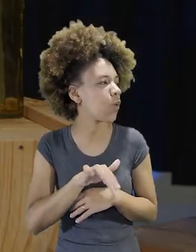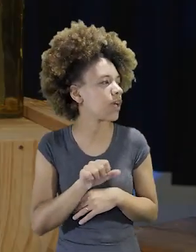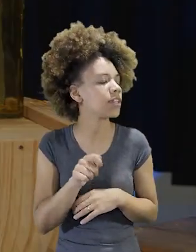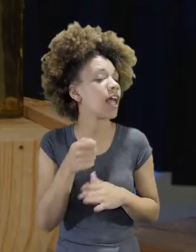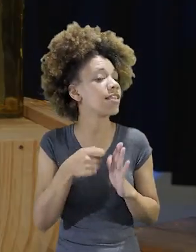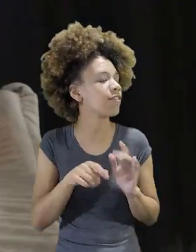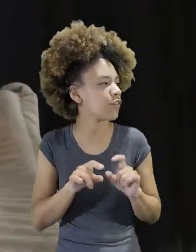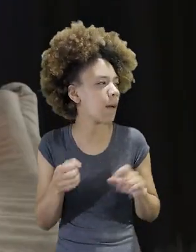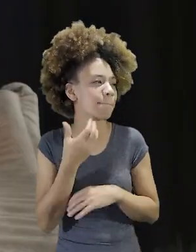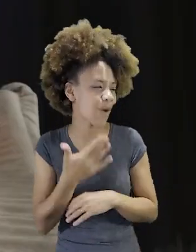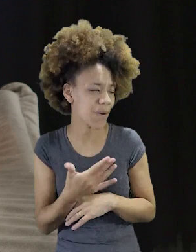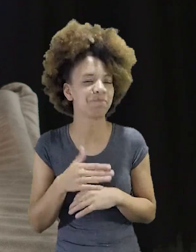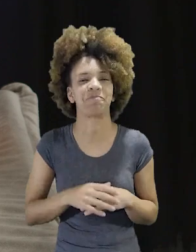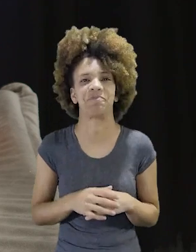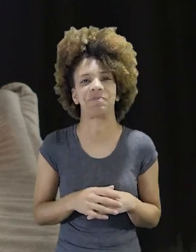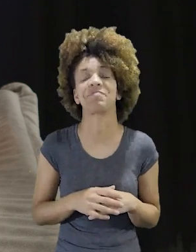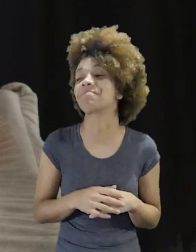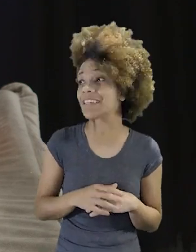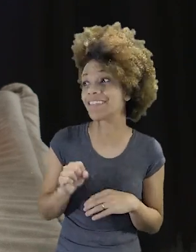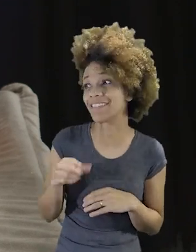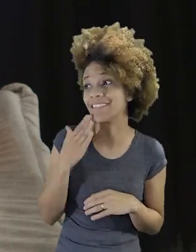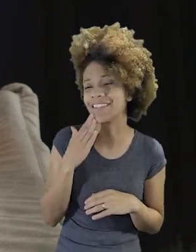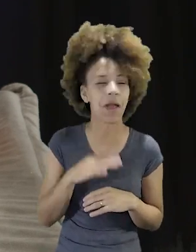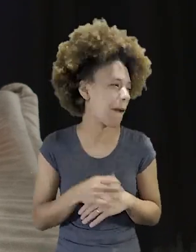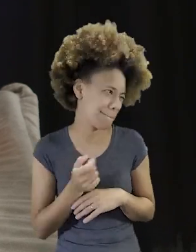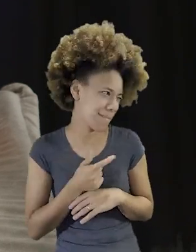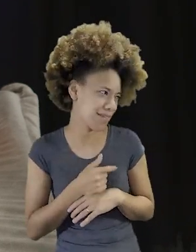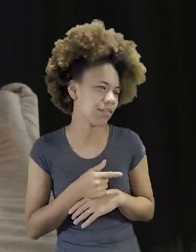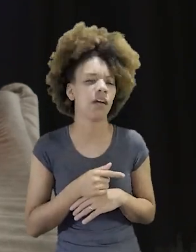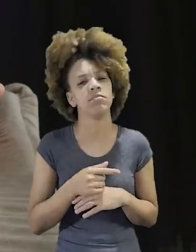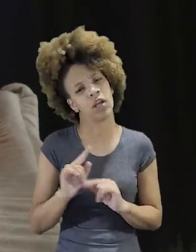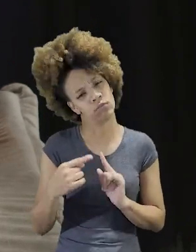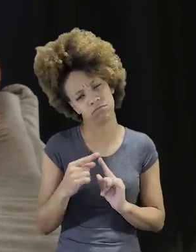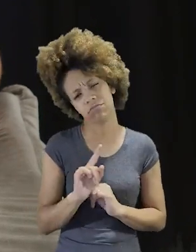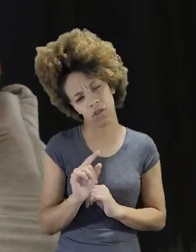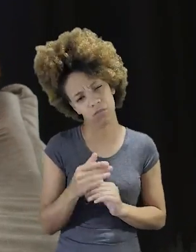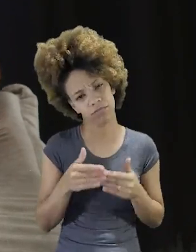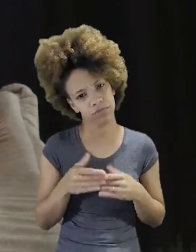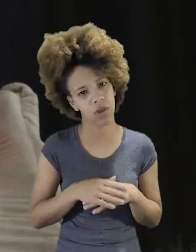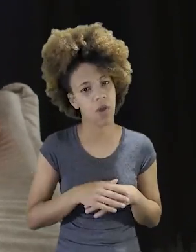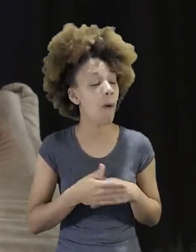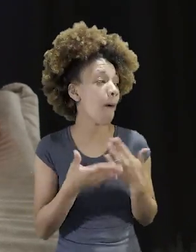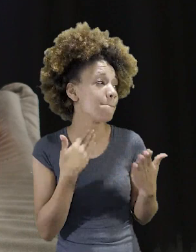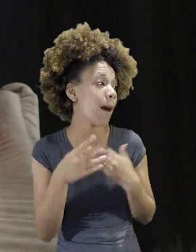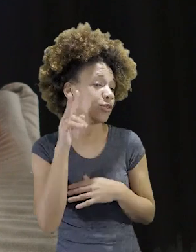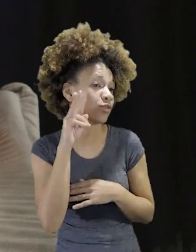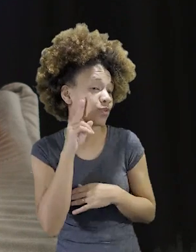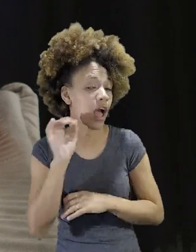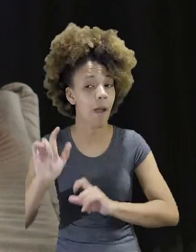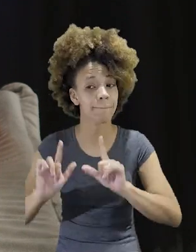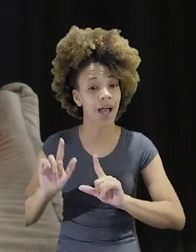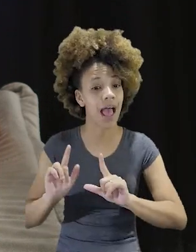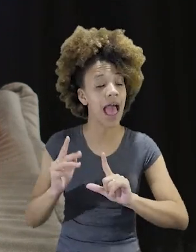você Lucas Vagalume ele escreveu uma frase tão boa cara falei que ele fala piada não levem a mão por favor o